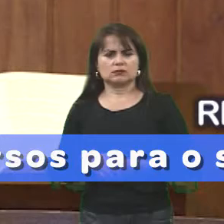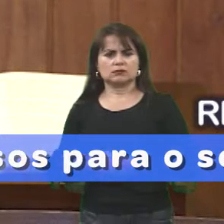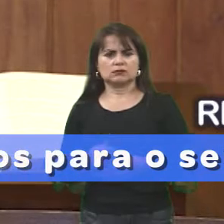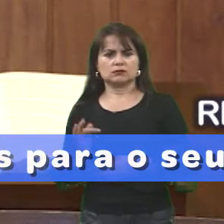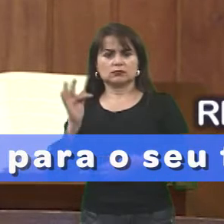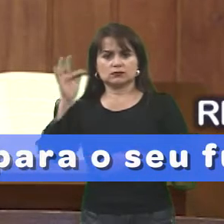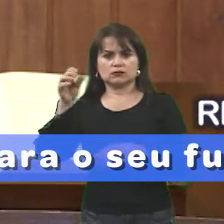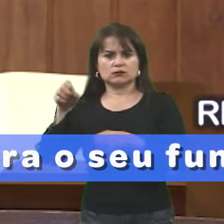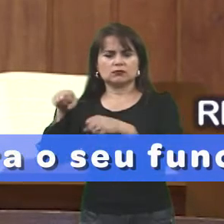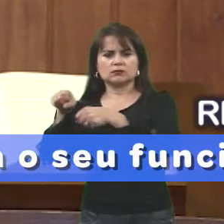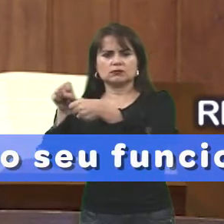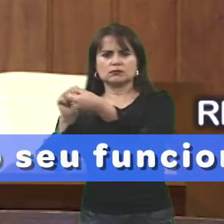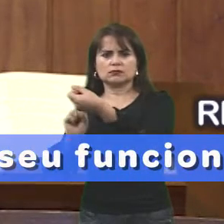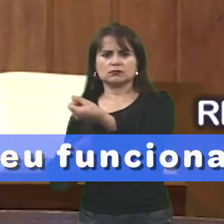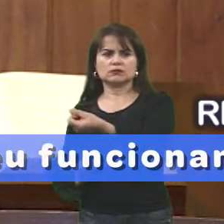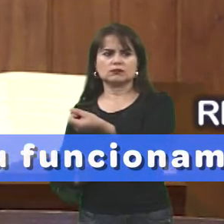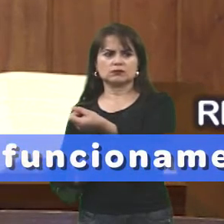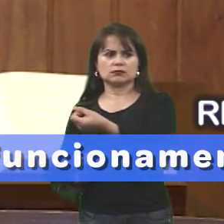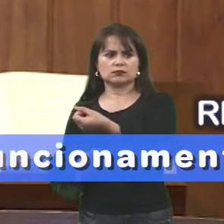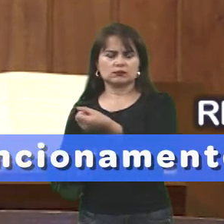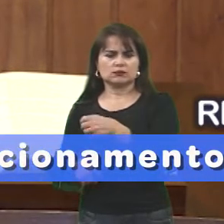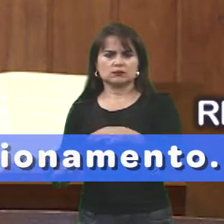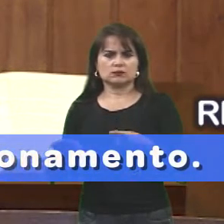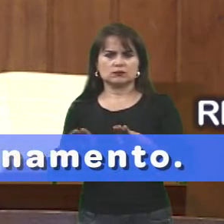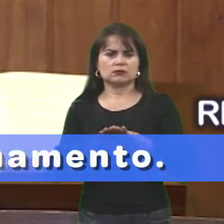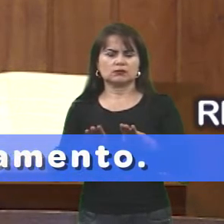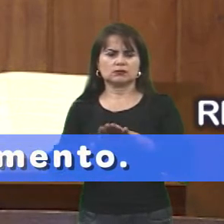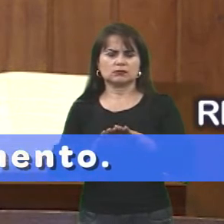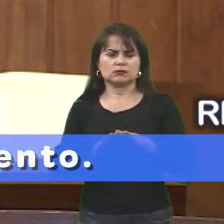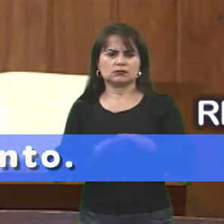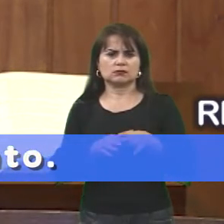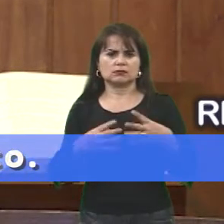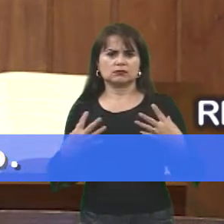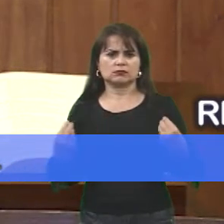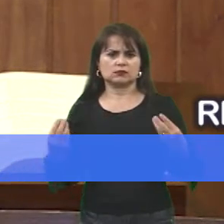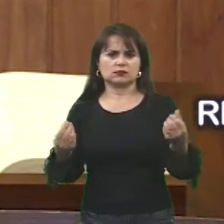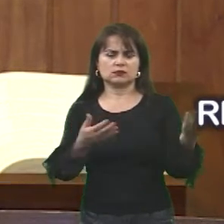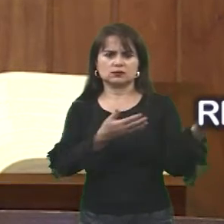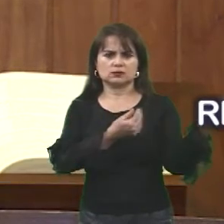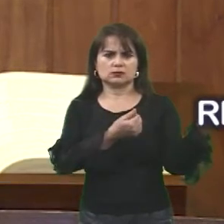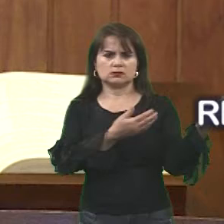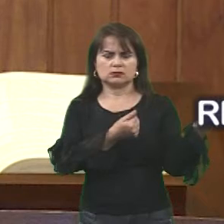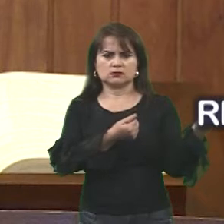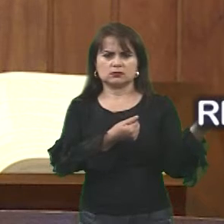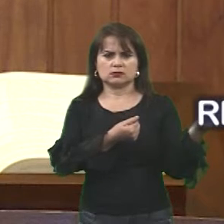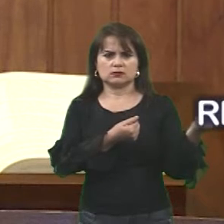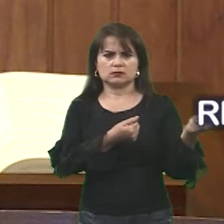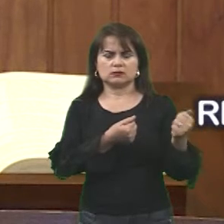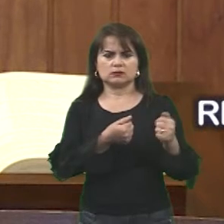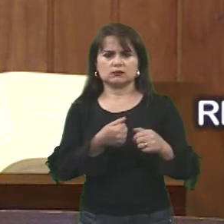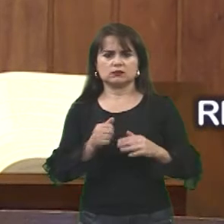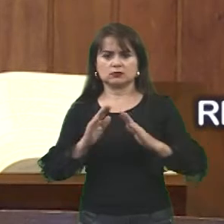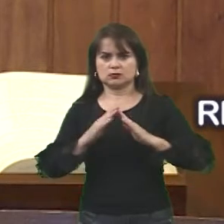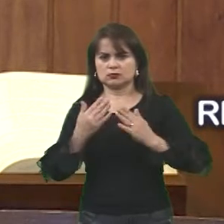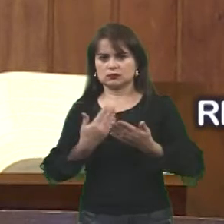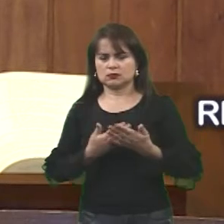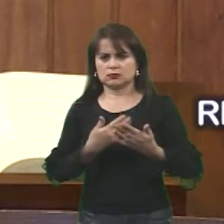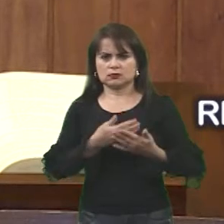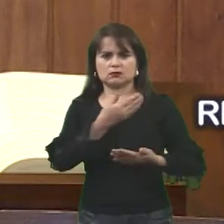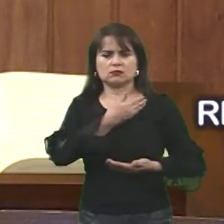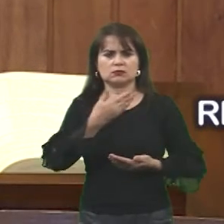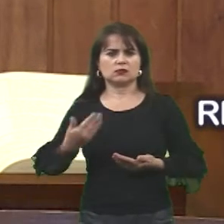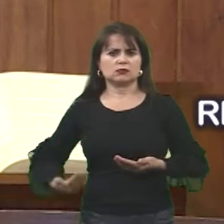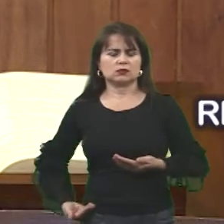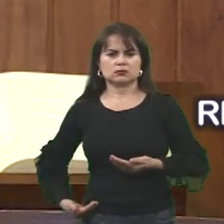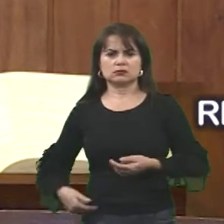vezes, a maioria daqueles que estão no ensino público não tem condições de pagar